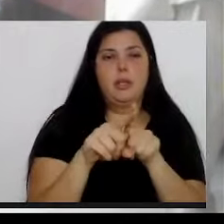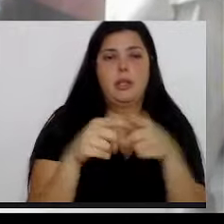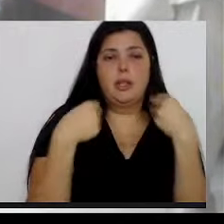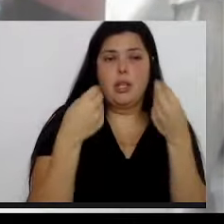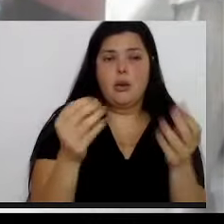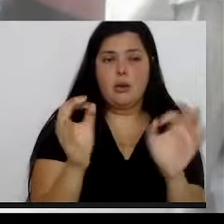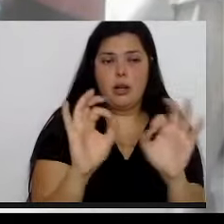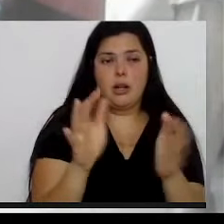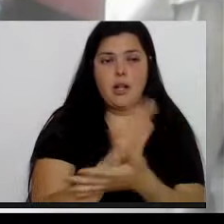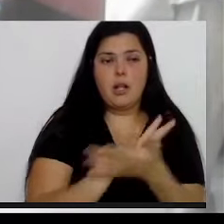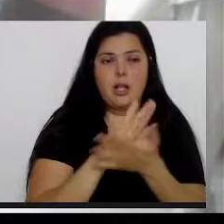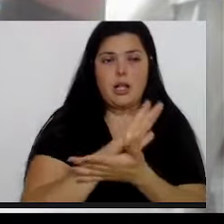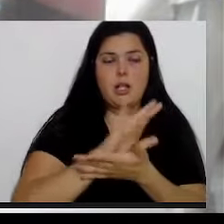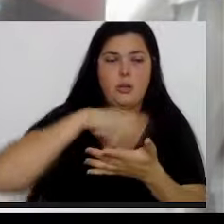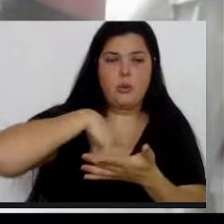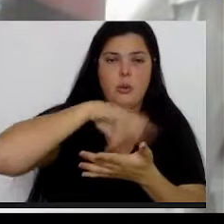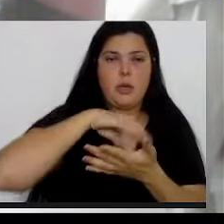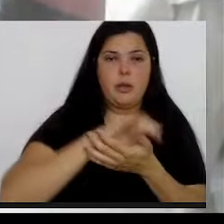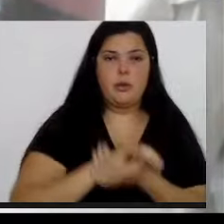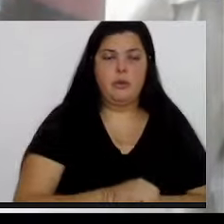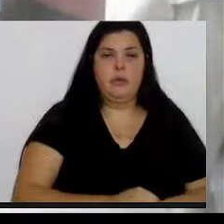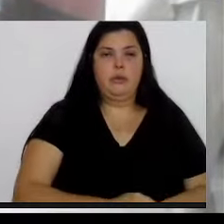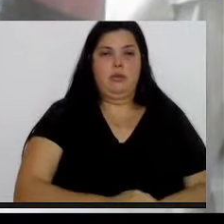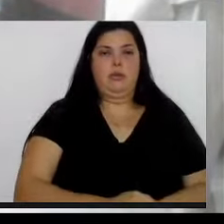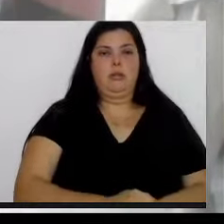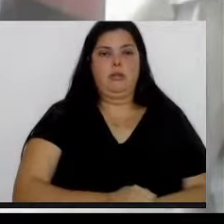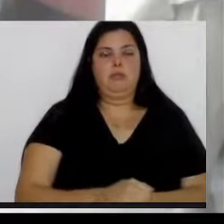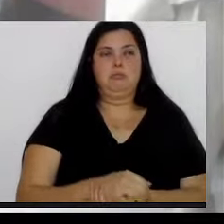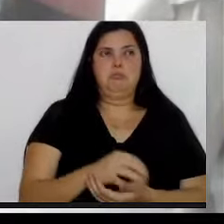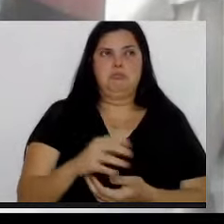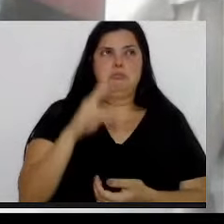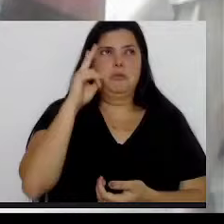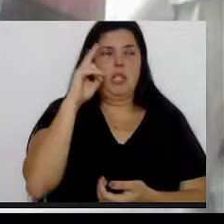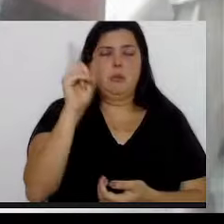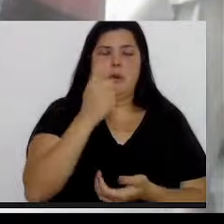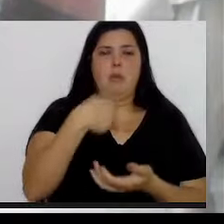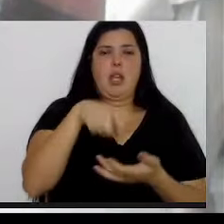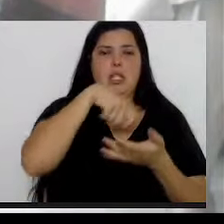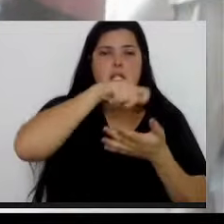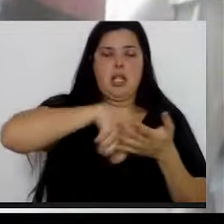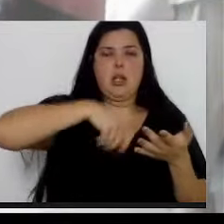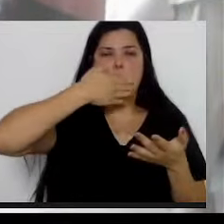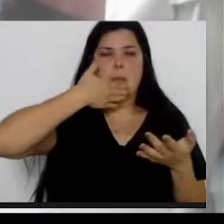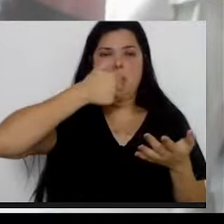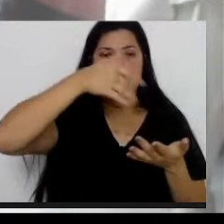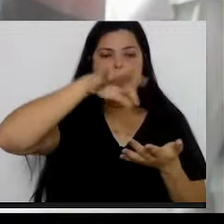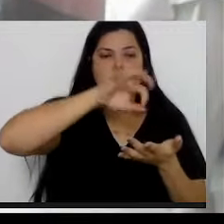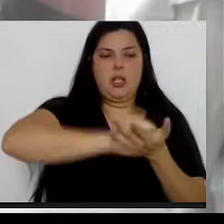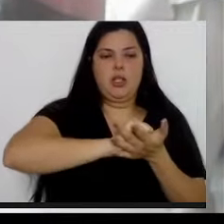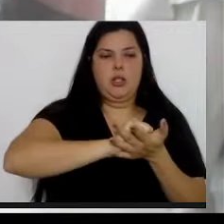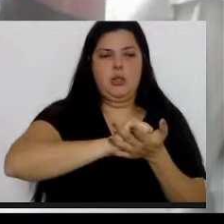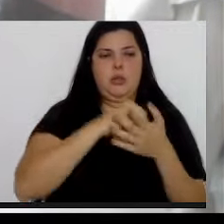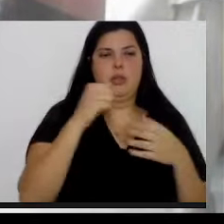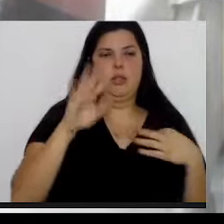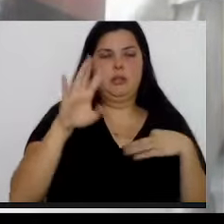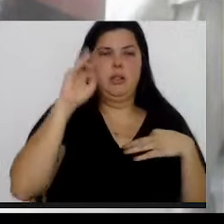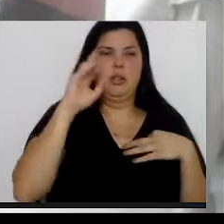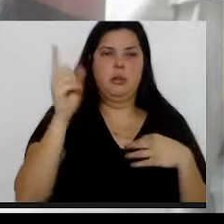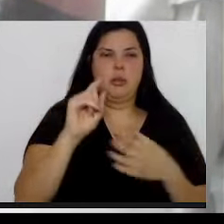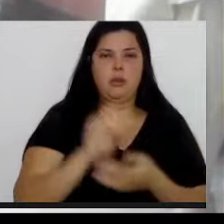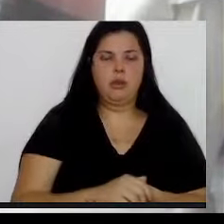documentos para o registro da candidatura, que sequer se recordam de ter assinado o requerimento de registro de candidatura, que não lembram da